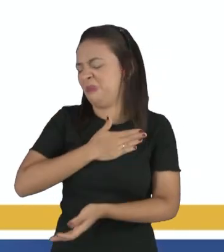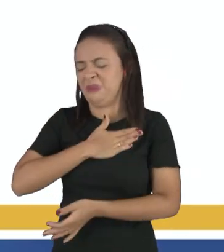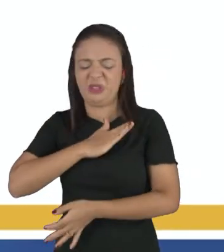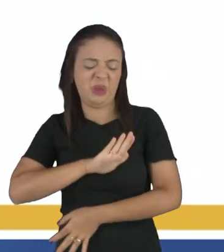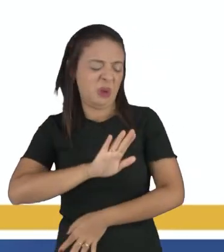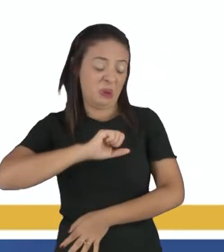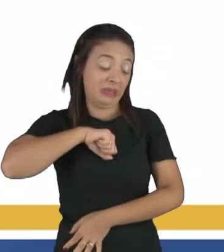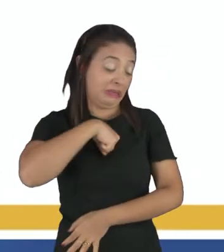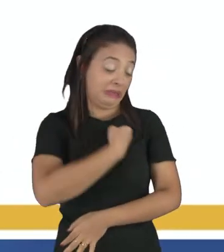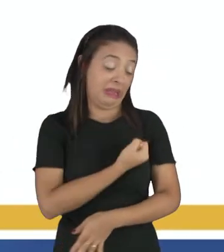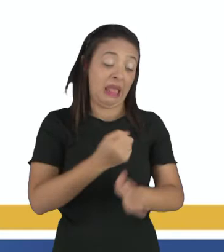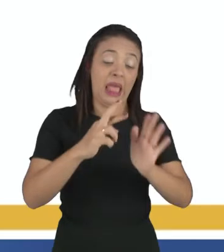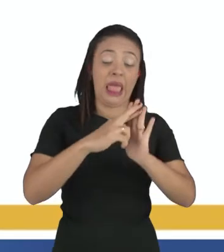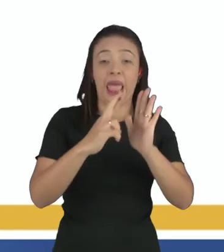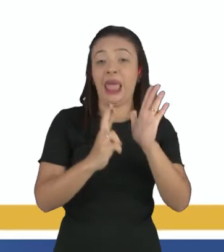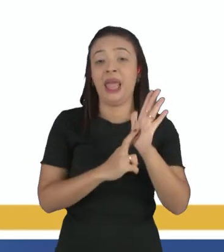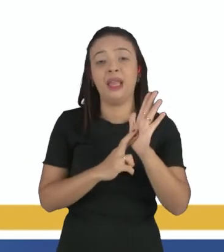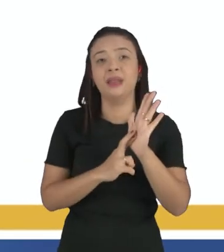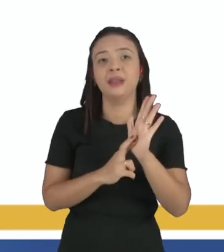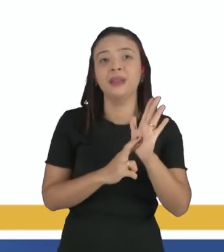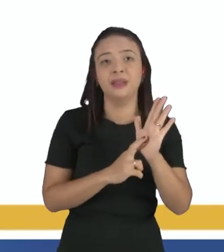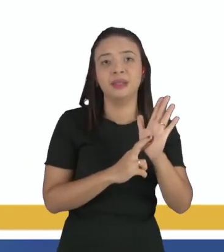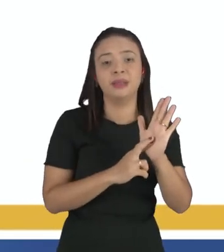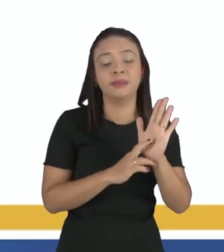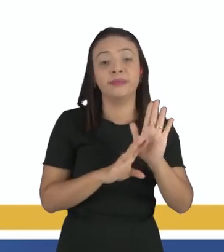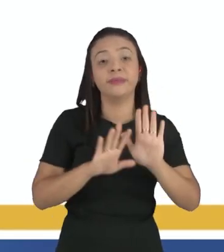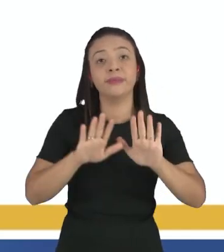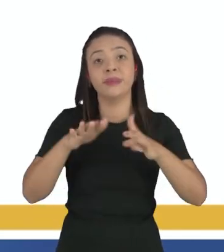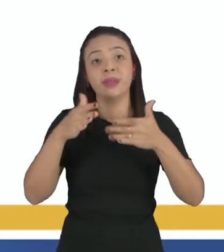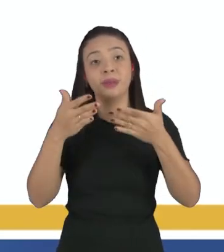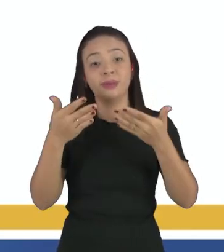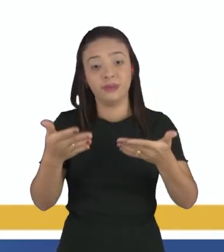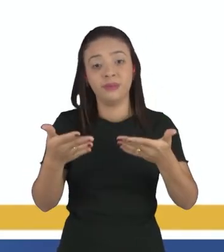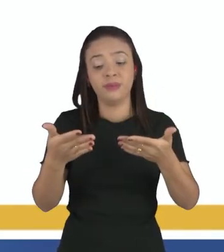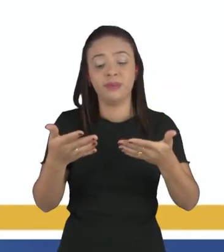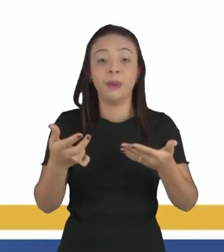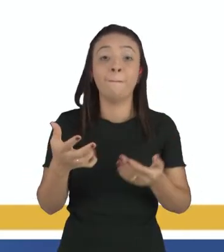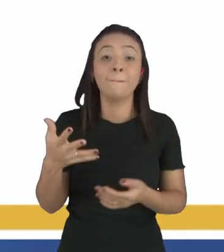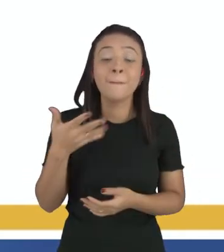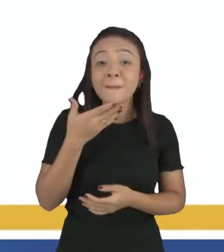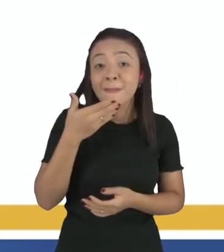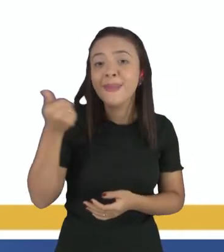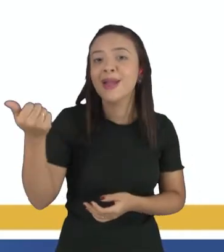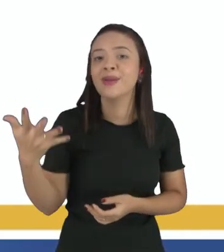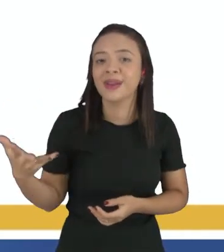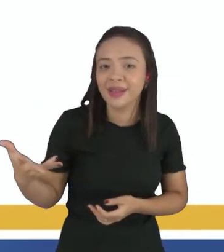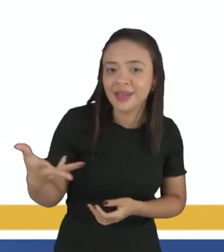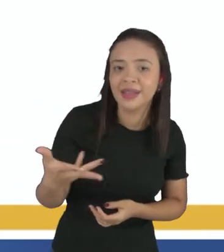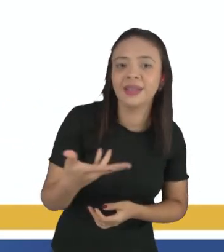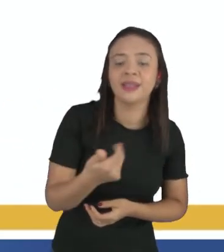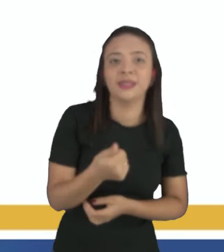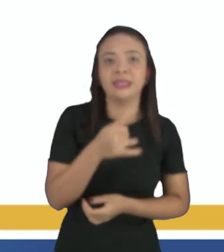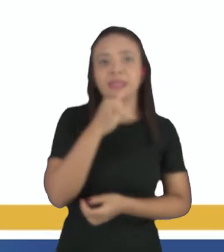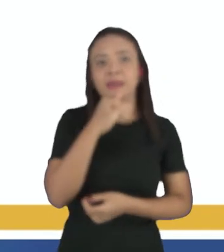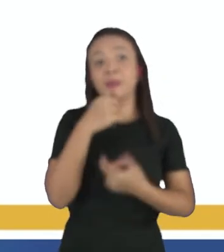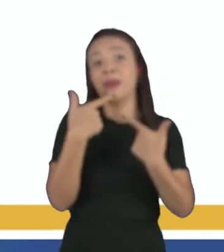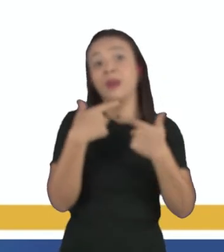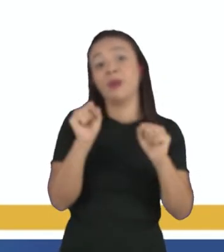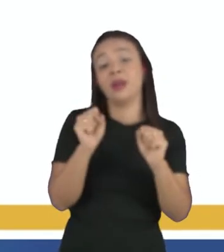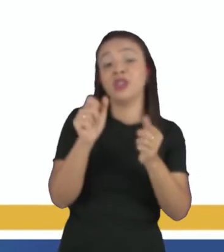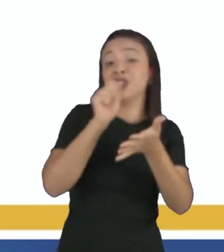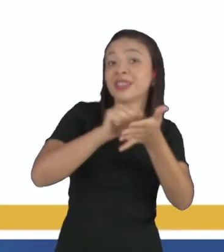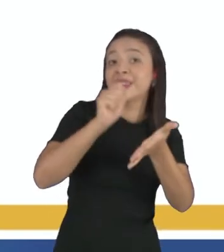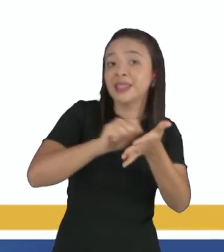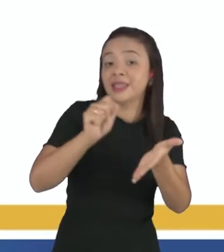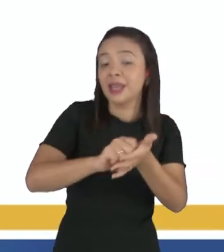regras. Assim sendo, tendo em vista que o aprimoramento de determinadas habilidades, a linguagem escrita se dá de